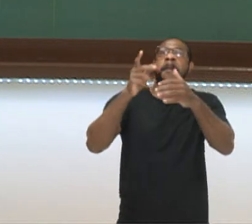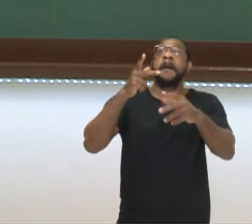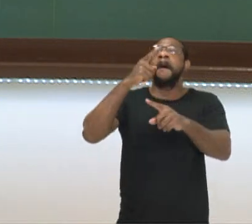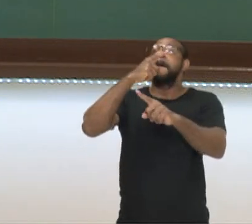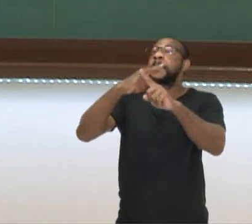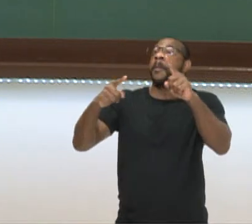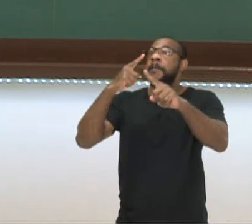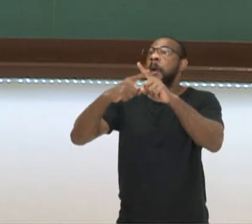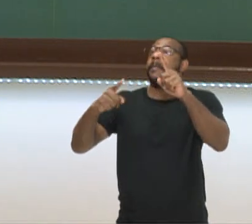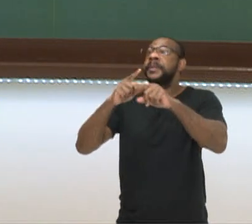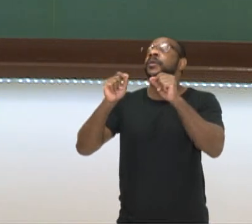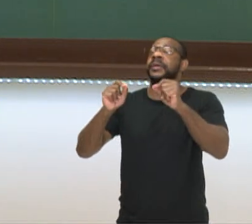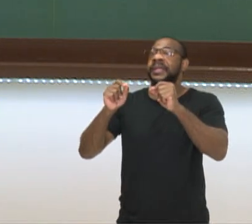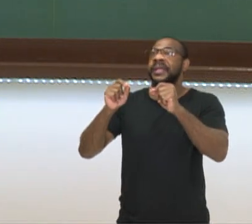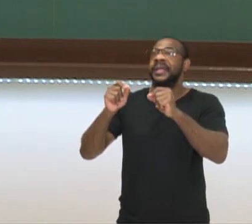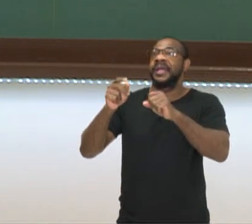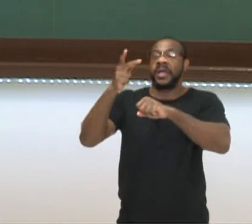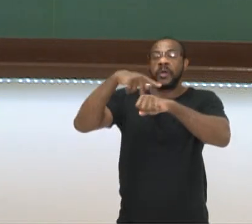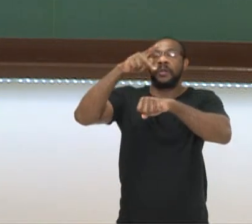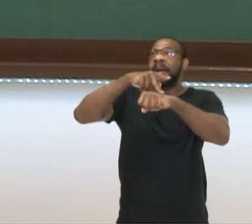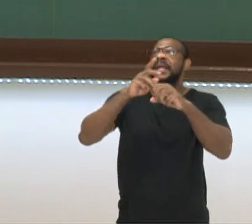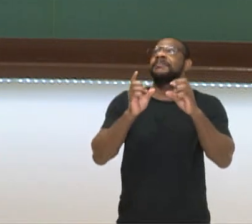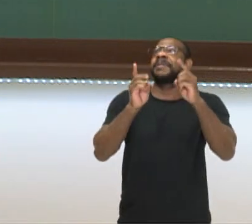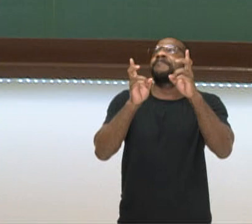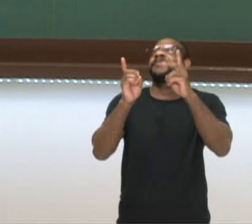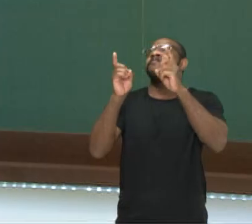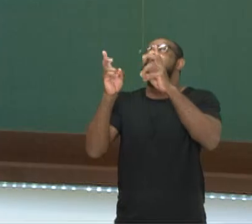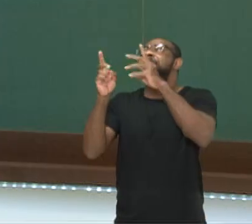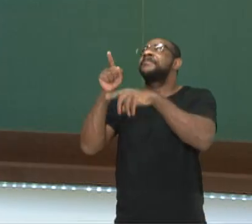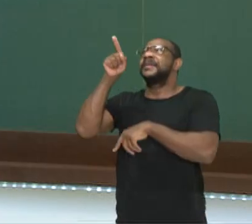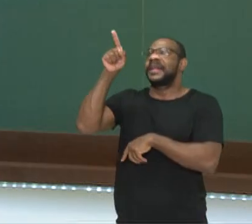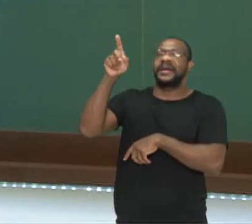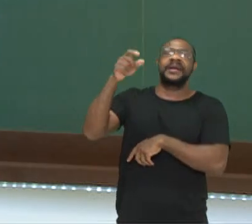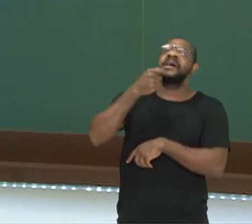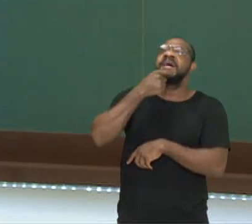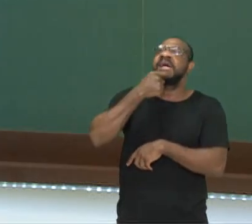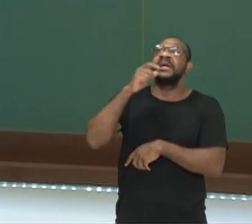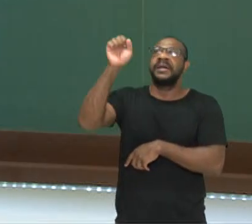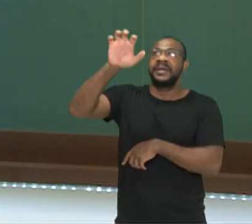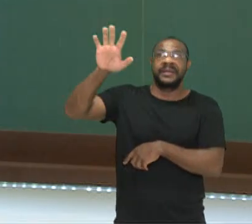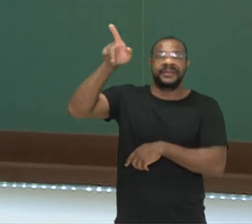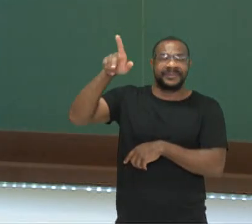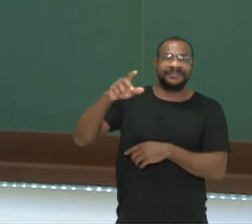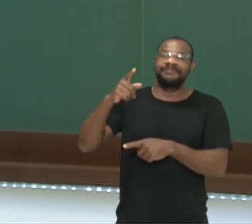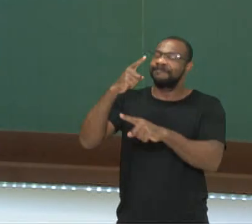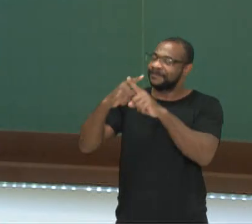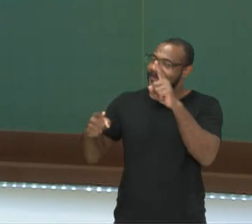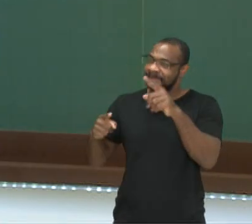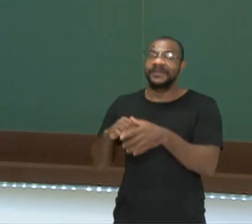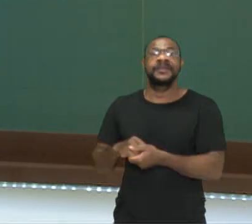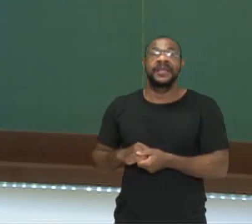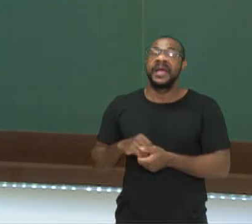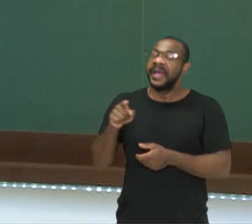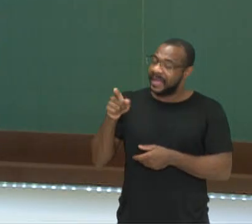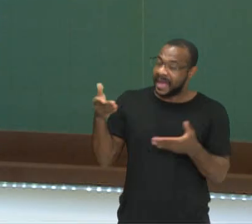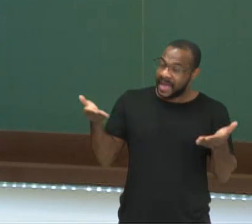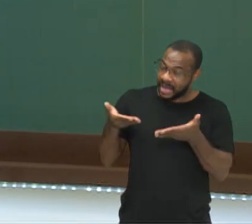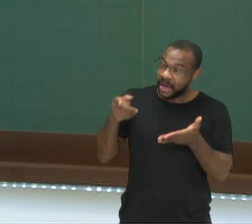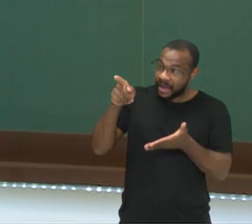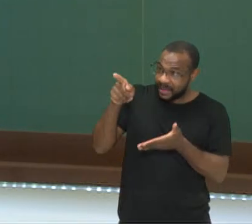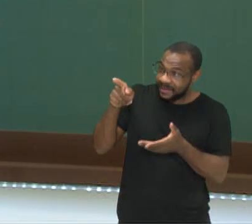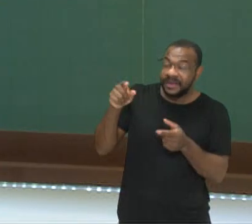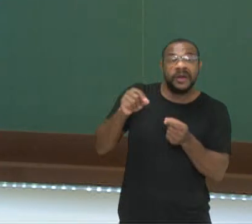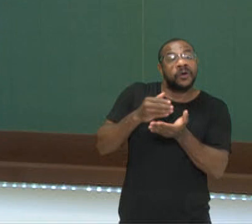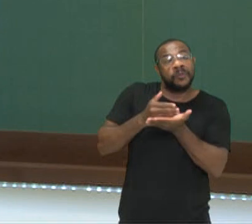de comercializarem com a Inglaterra. Um detalhe, é nessa proibição que ele vai fazer com que as